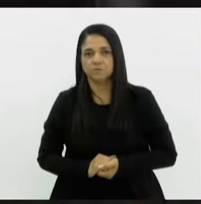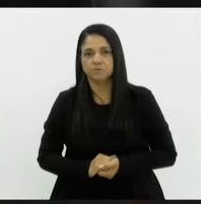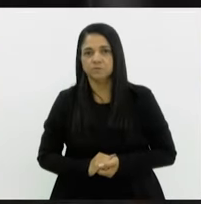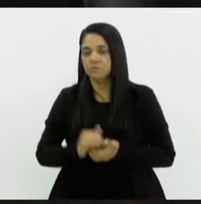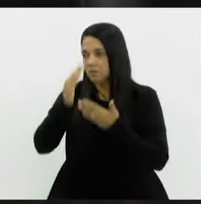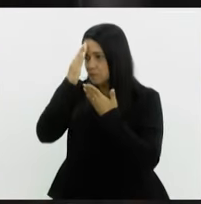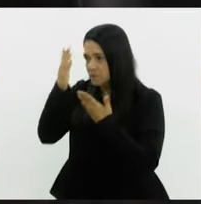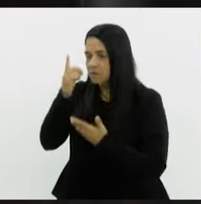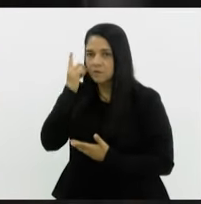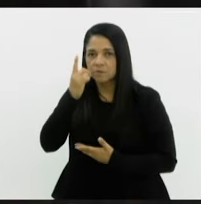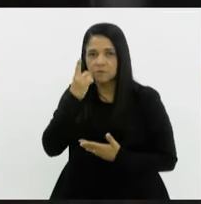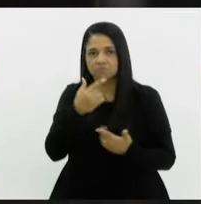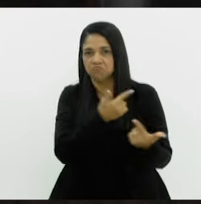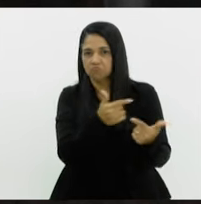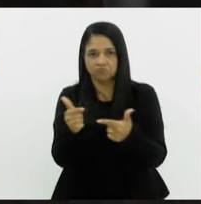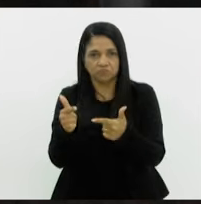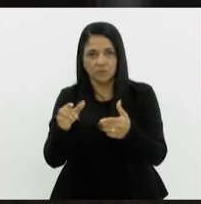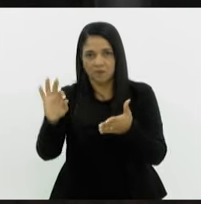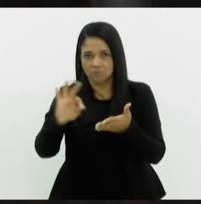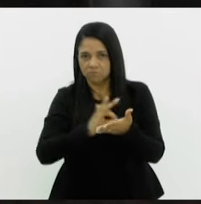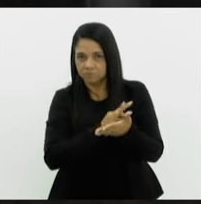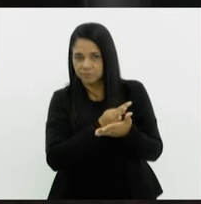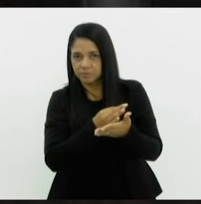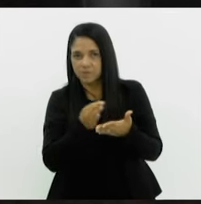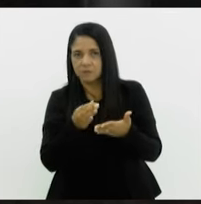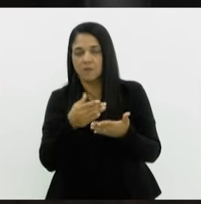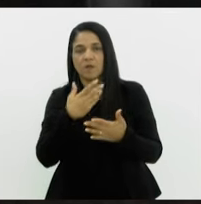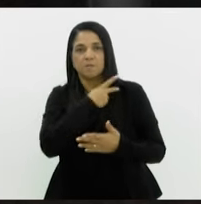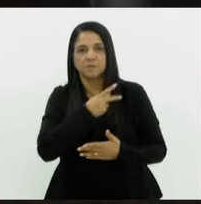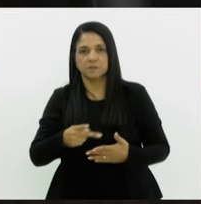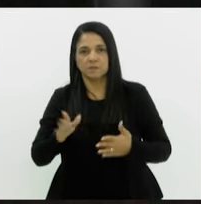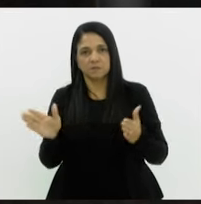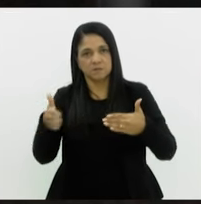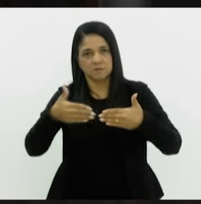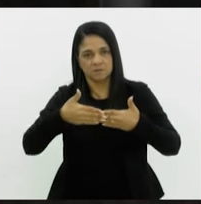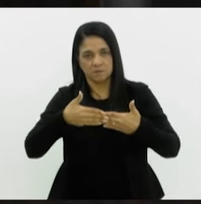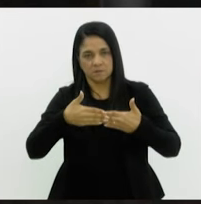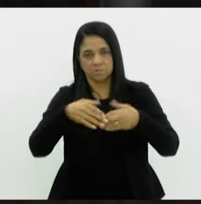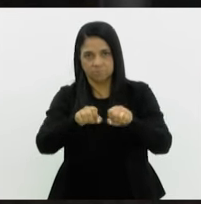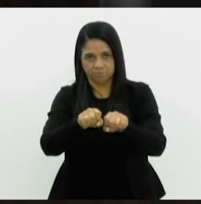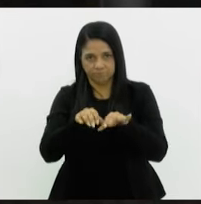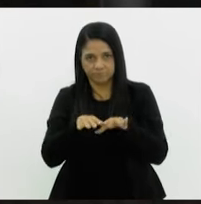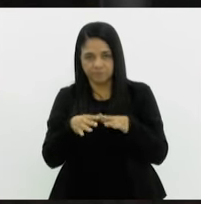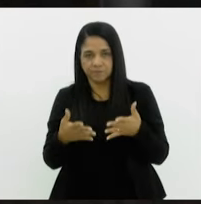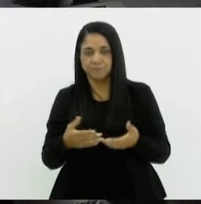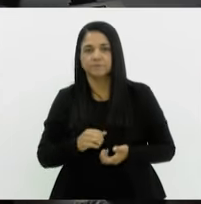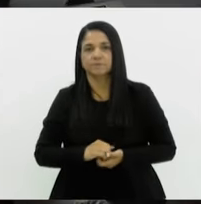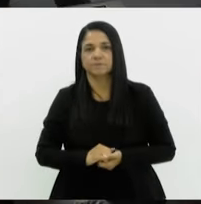Obrigado, deputada. Não havendo mais orador inscrito, a presidência encerra a presente sessão.